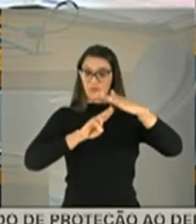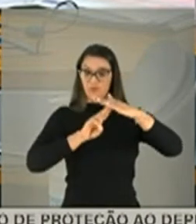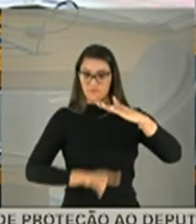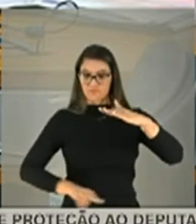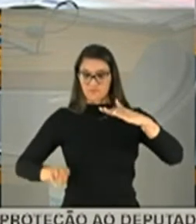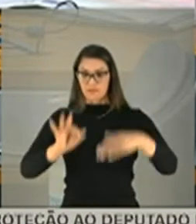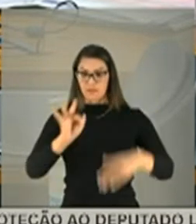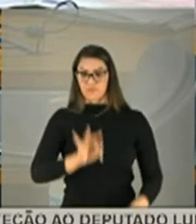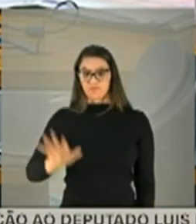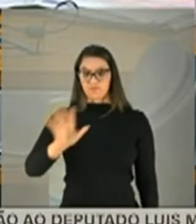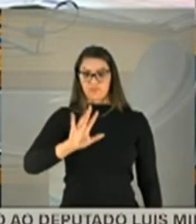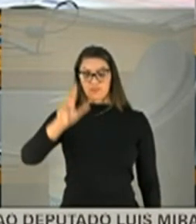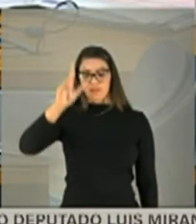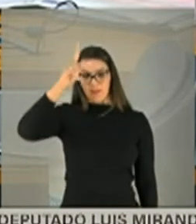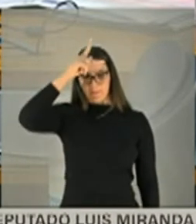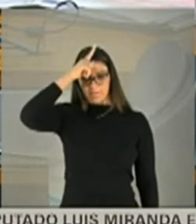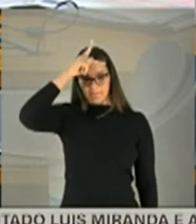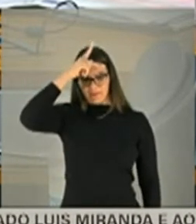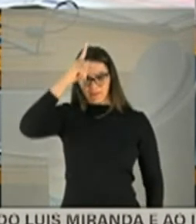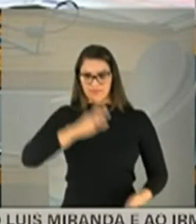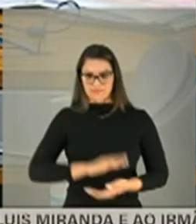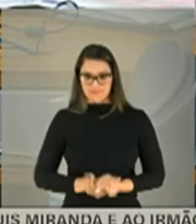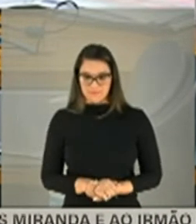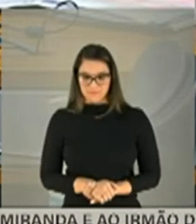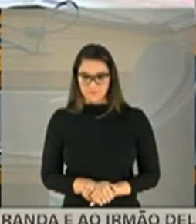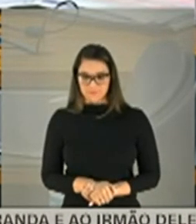Pelotas, né, da qual foi reitor,